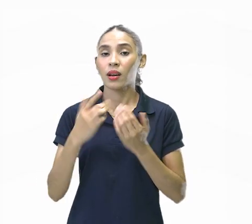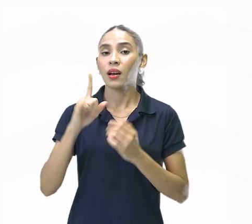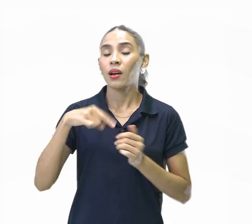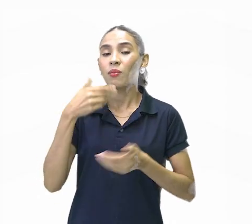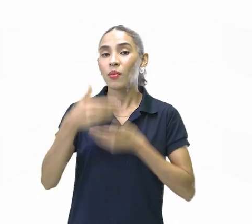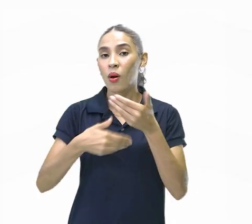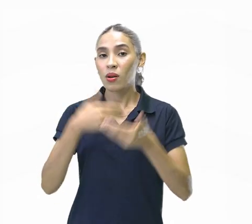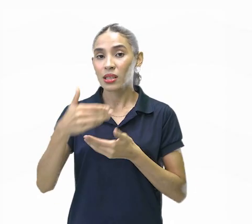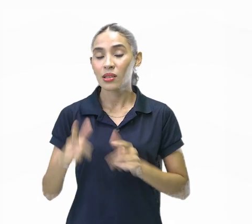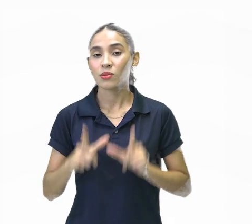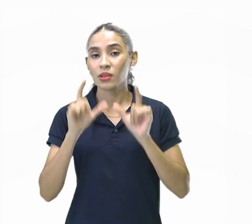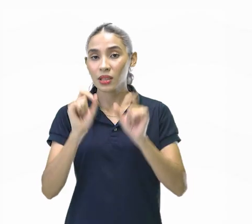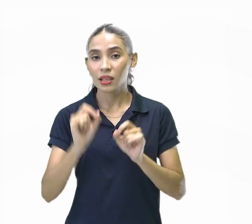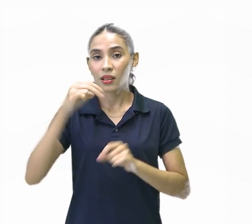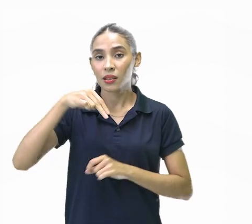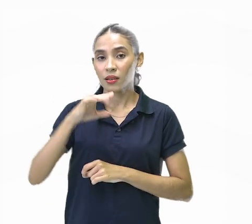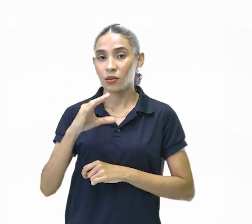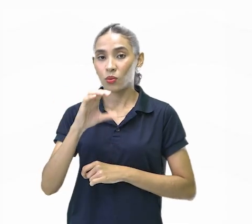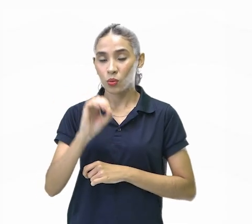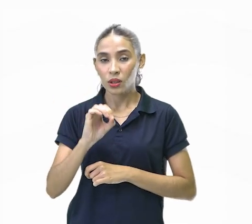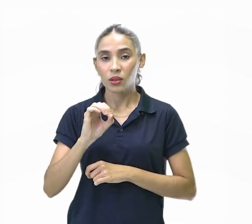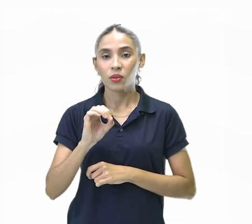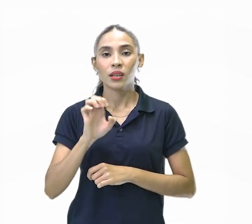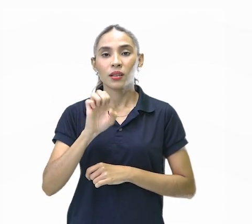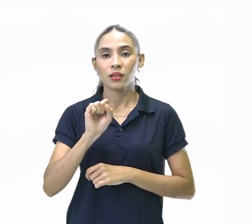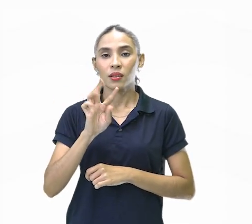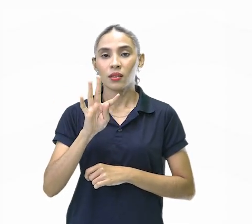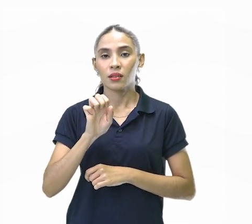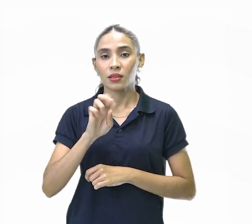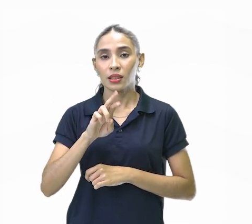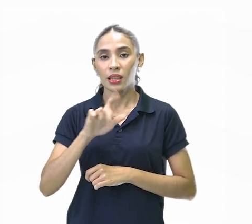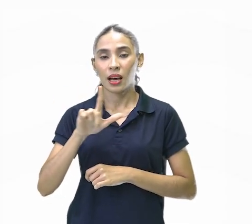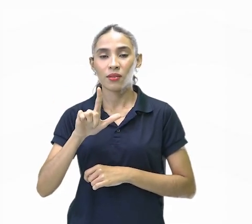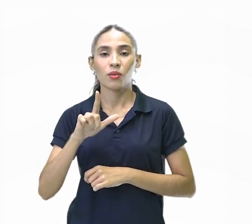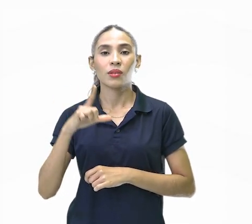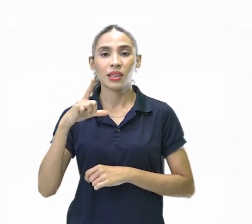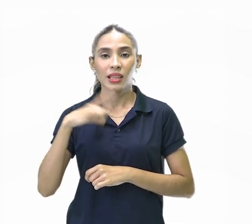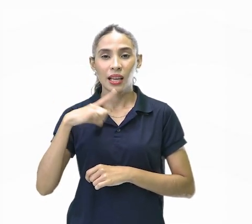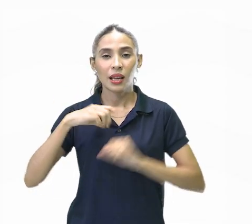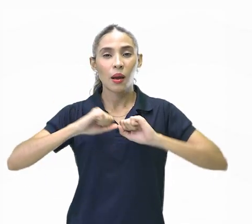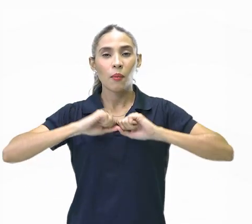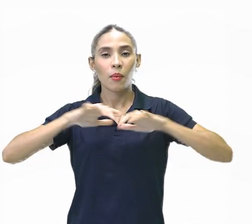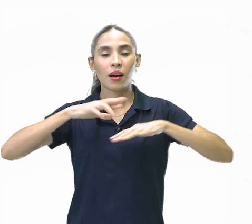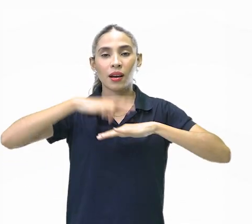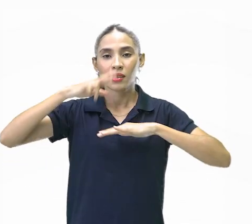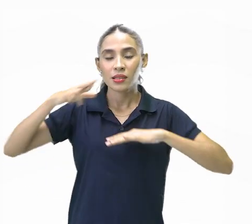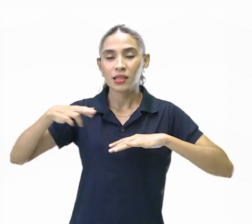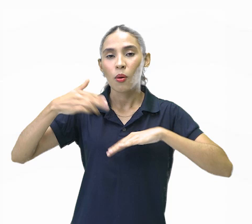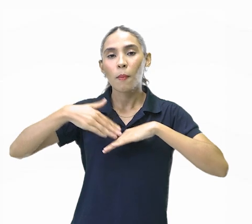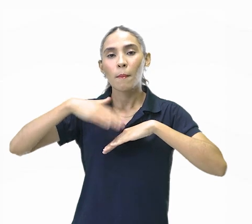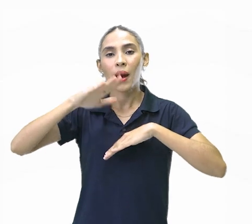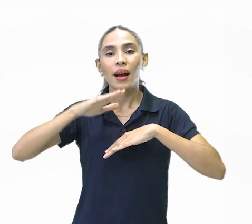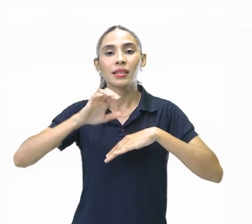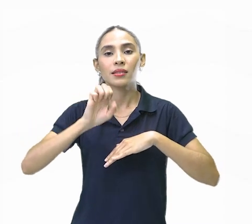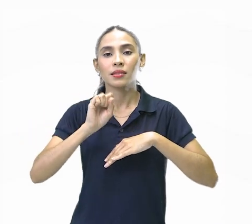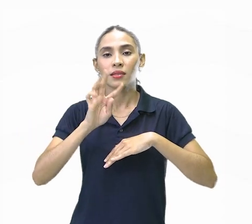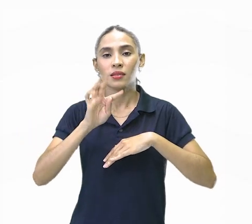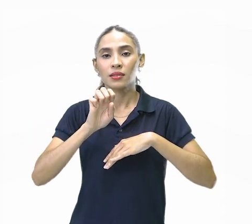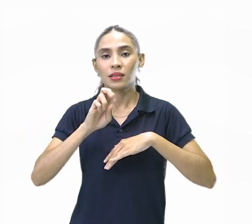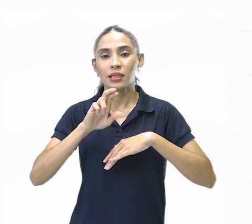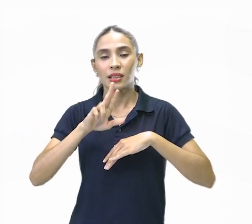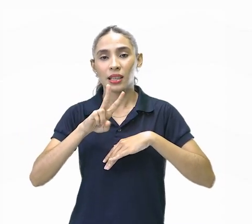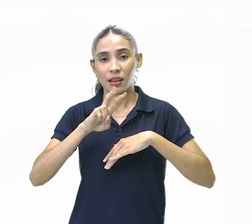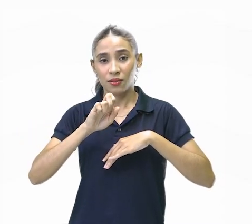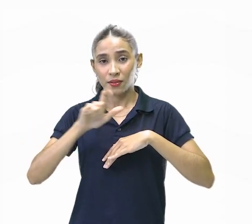que é um processo em que núcleos estáveis emitem radiação para se tornarem mais estáveis, ou